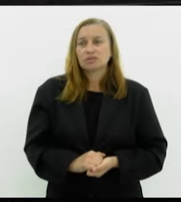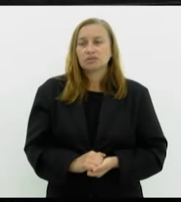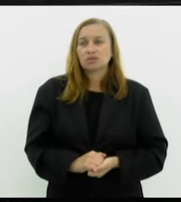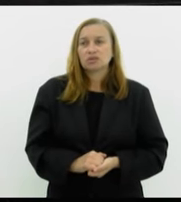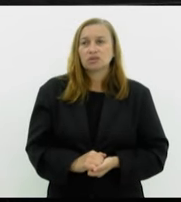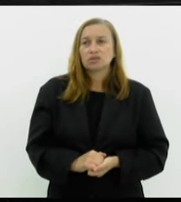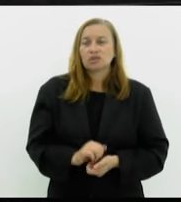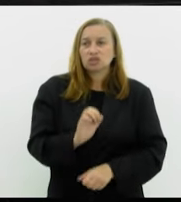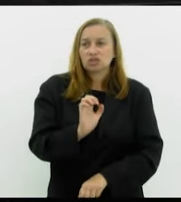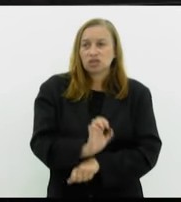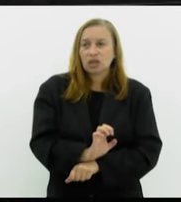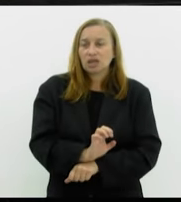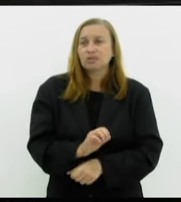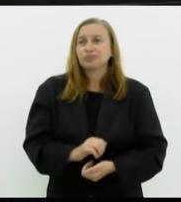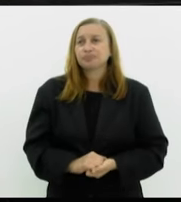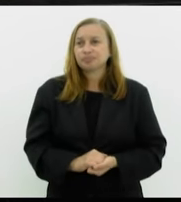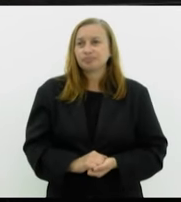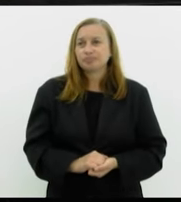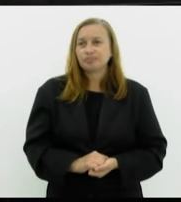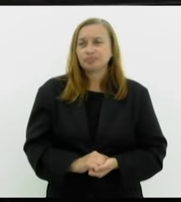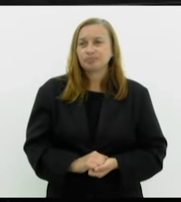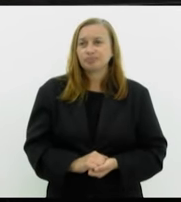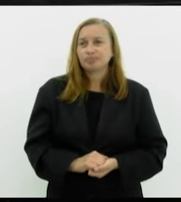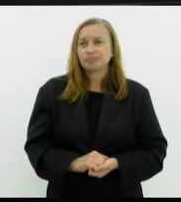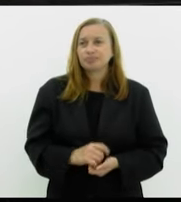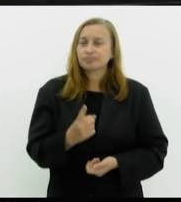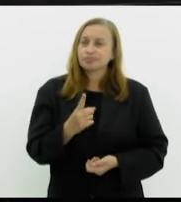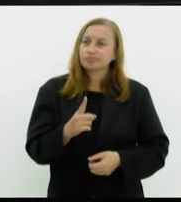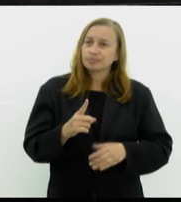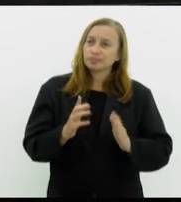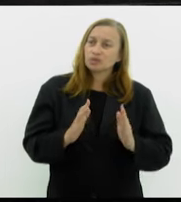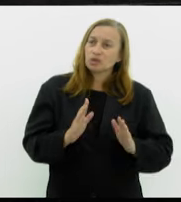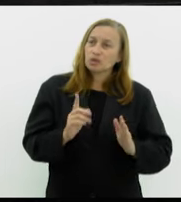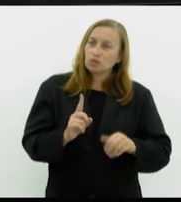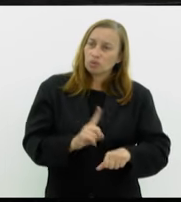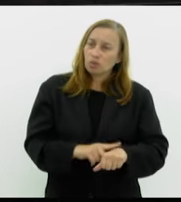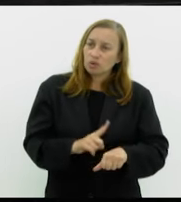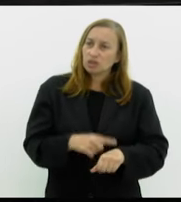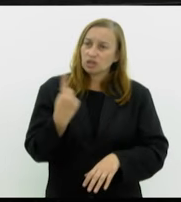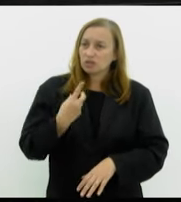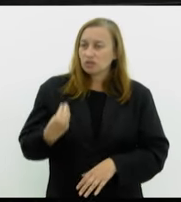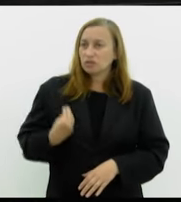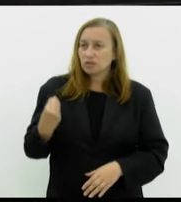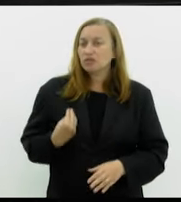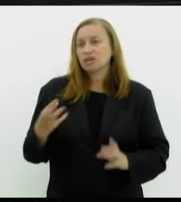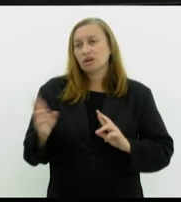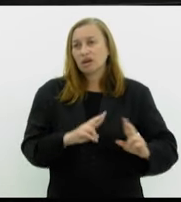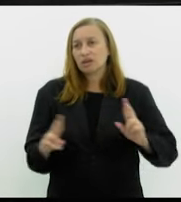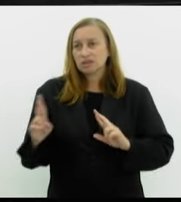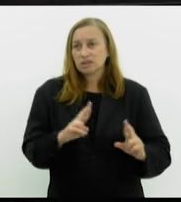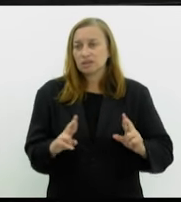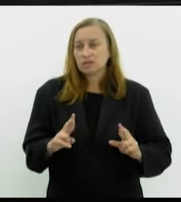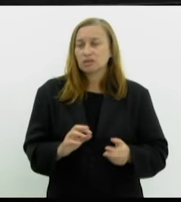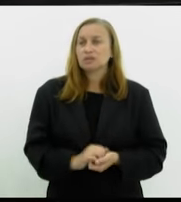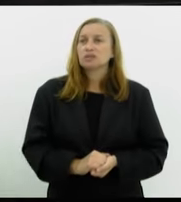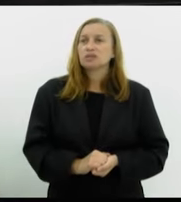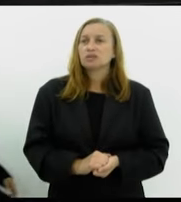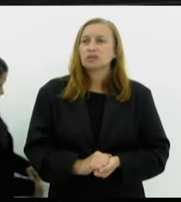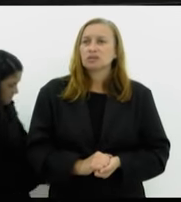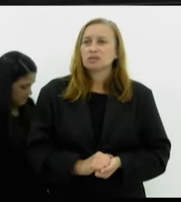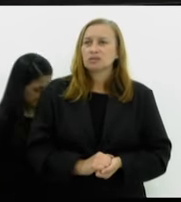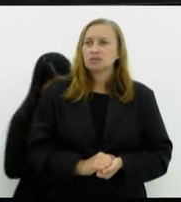precário em que nós estamos vivendo, inclusive em relação às